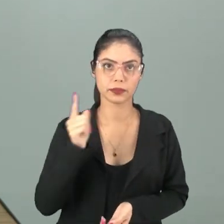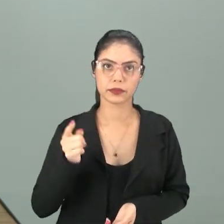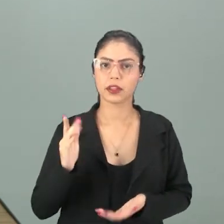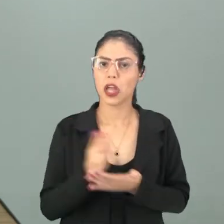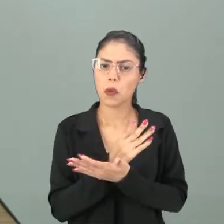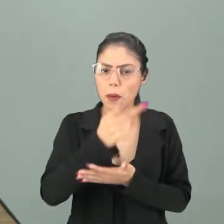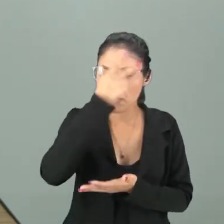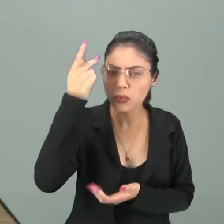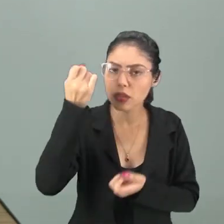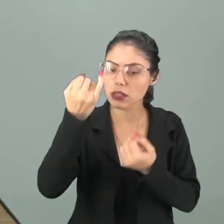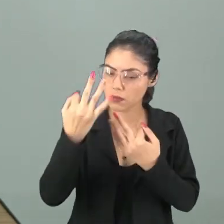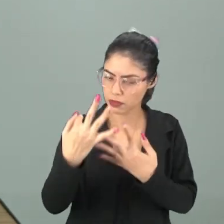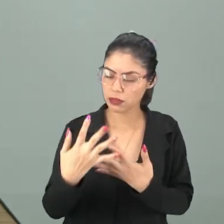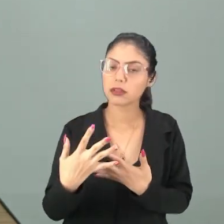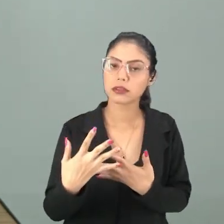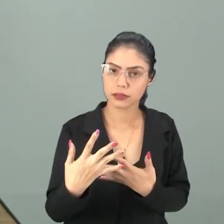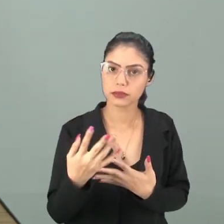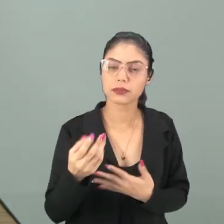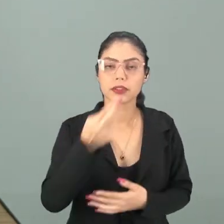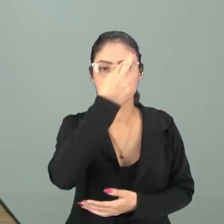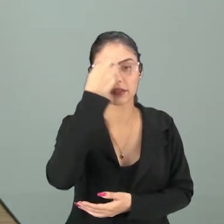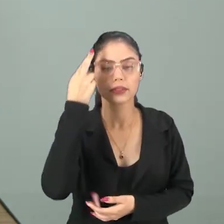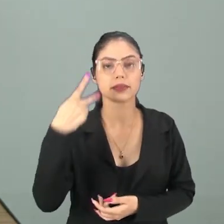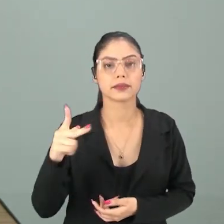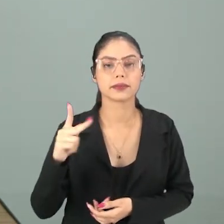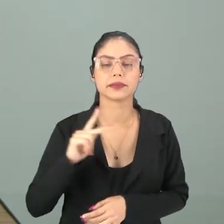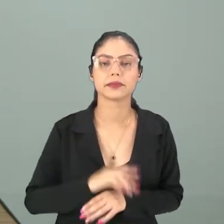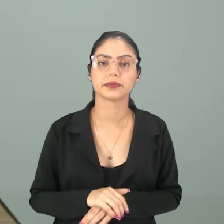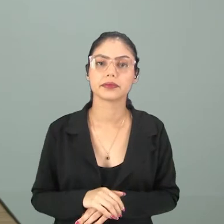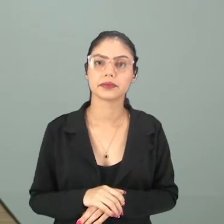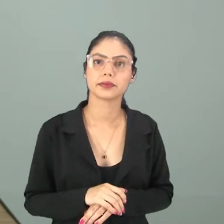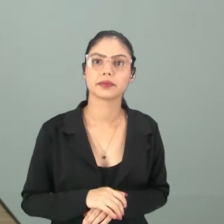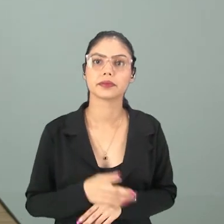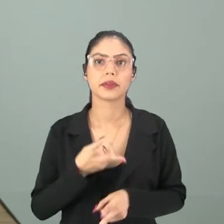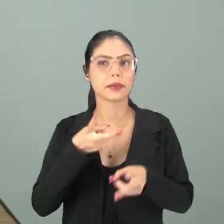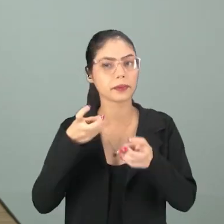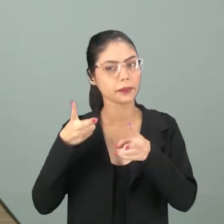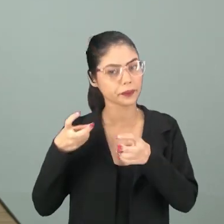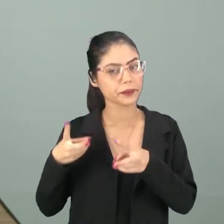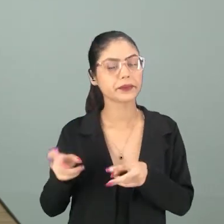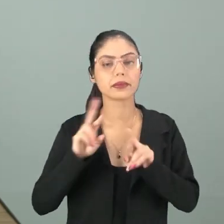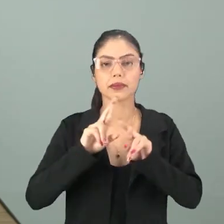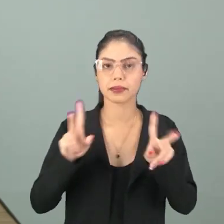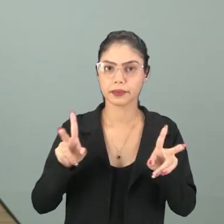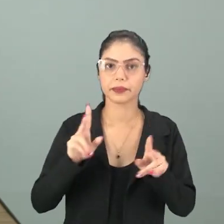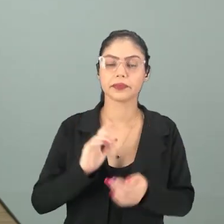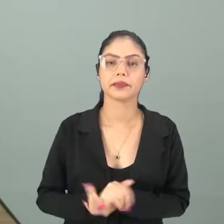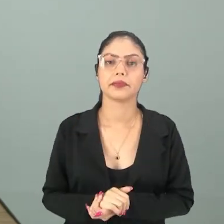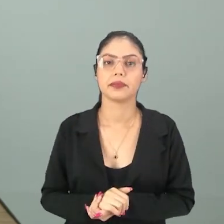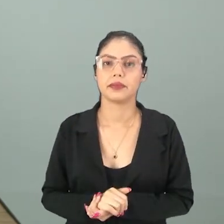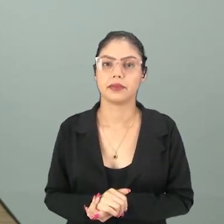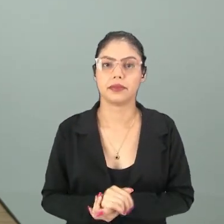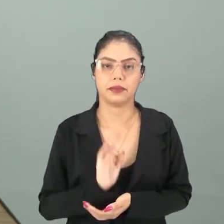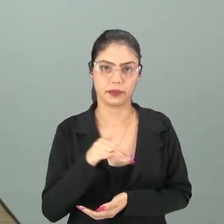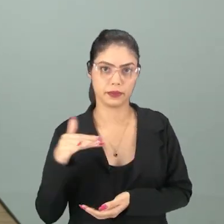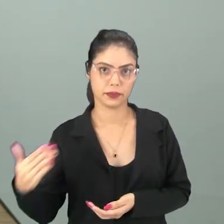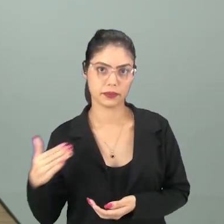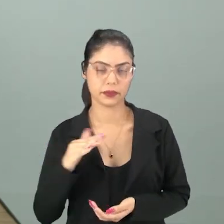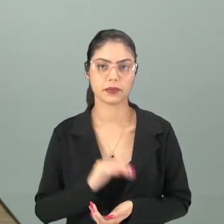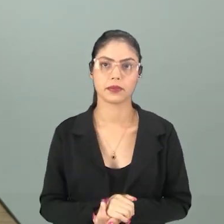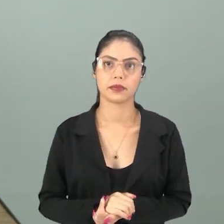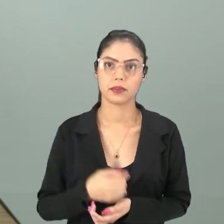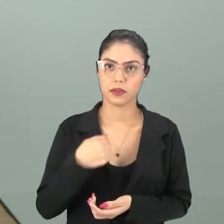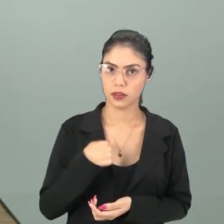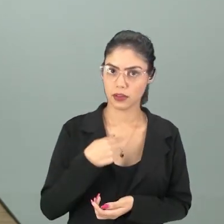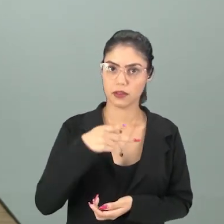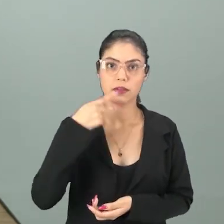alguém narrando a história dele, né? Bem, dá para perceber essa diferença, né, quando